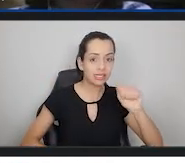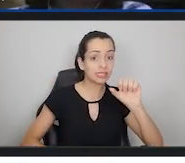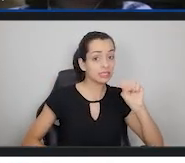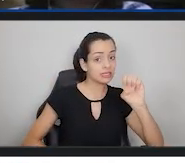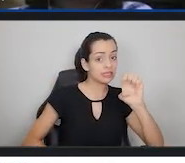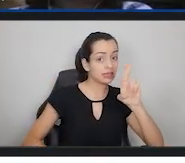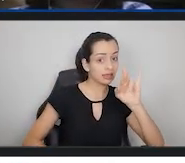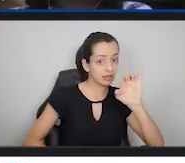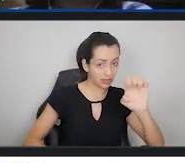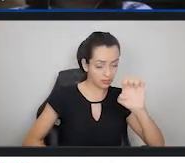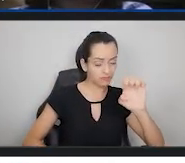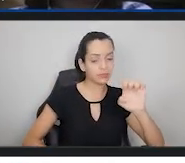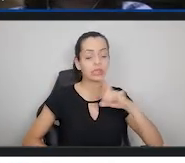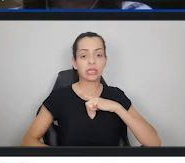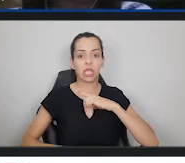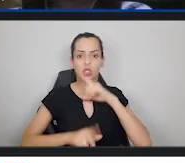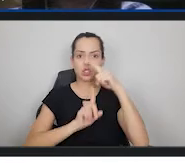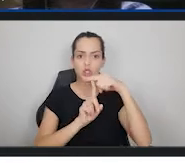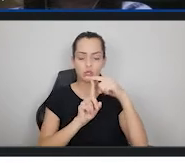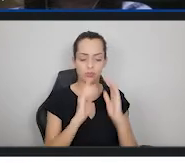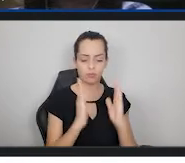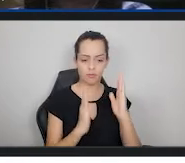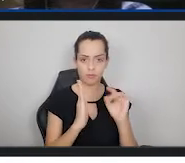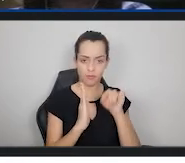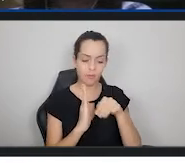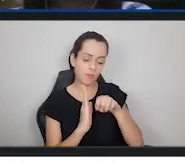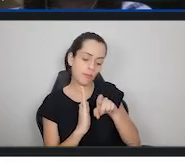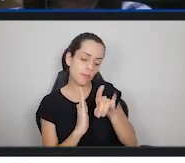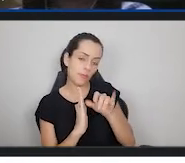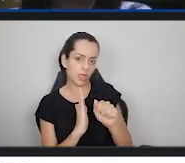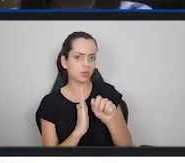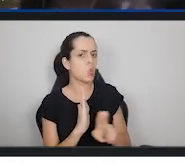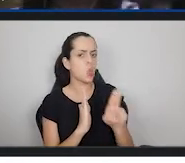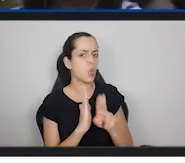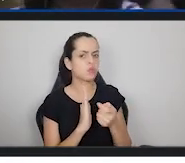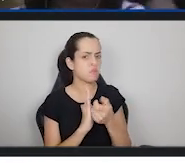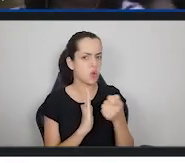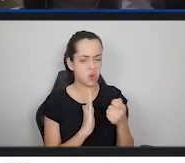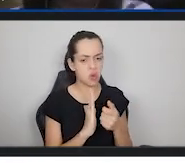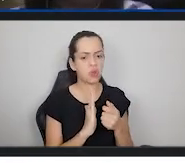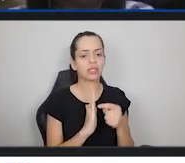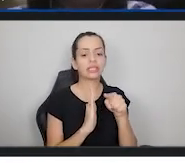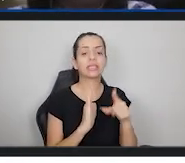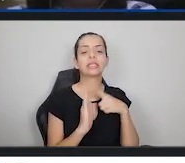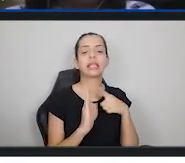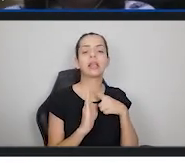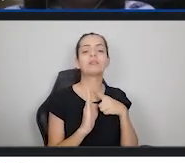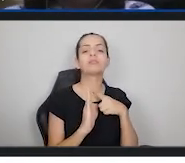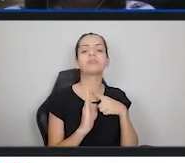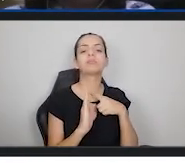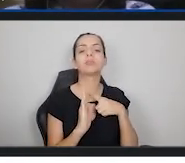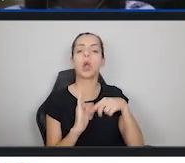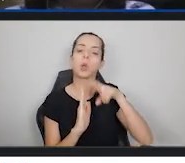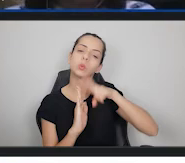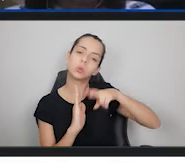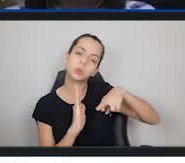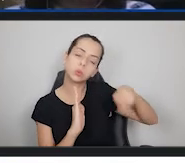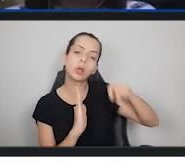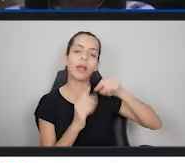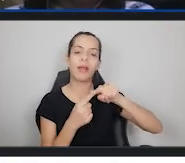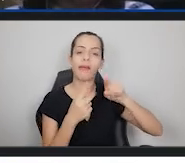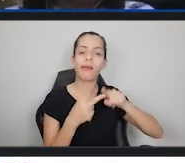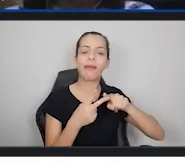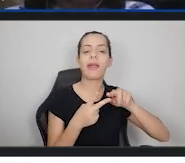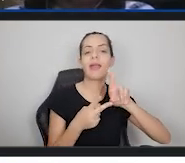e uma reatância indutiva, que é um elemento associado em série, que a gente chama de impedância série. No caso